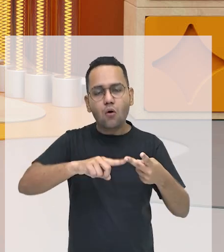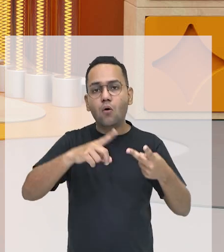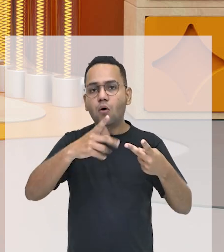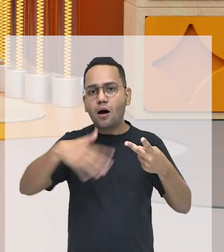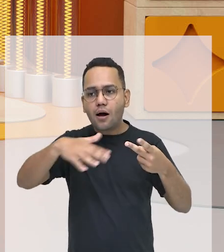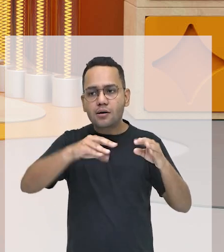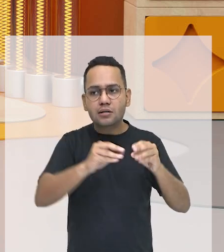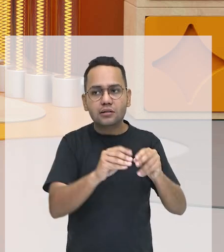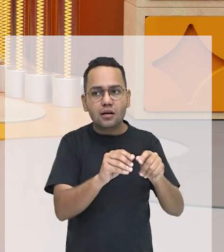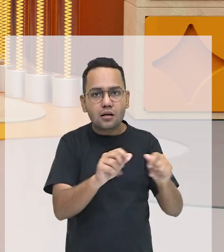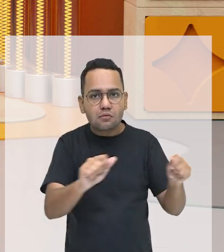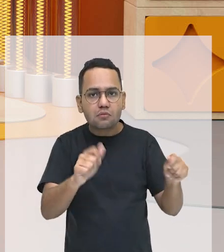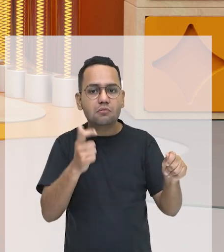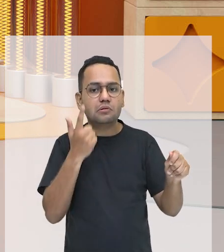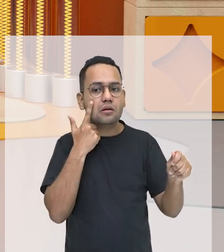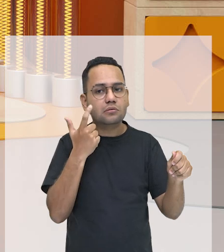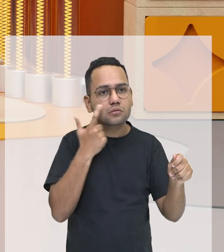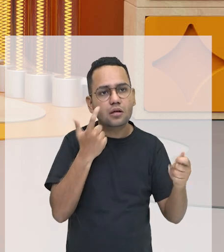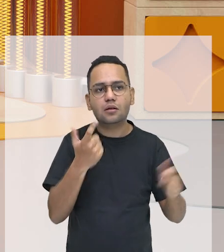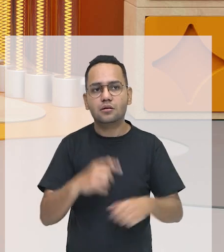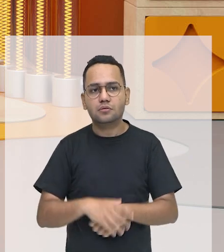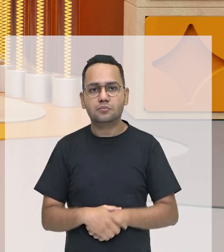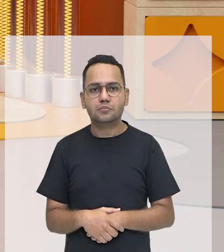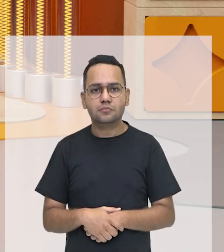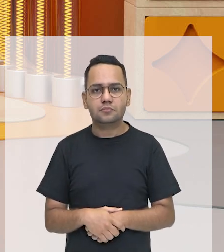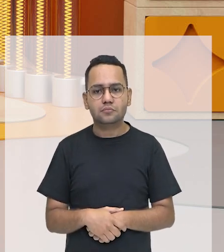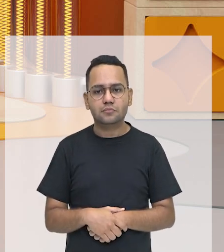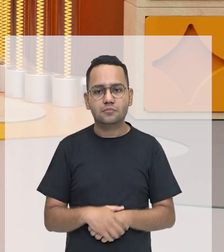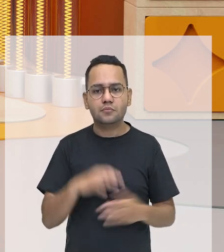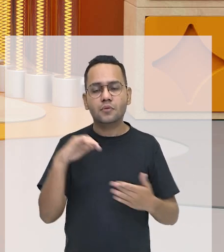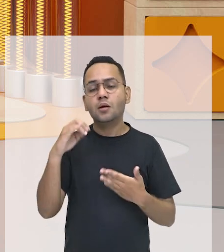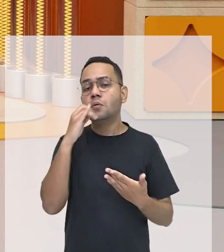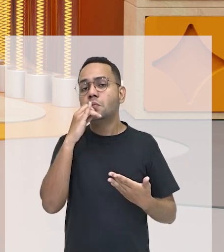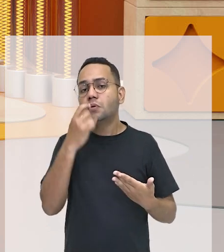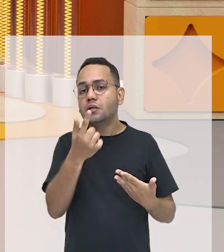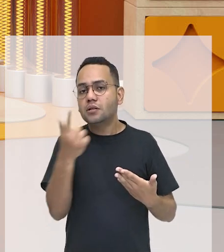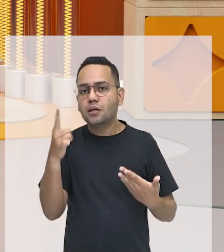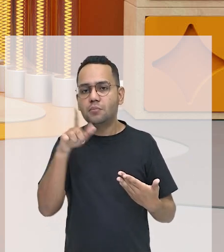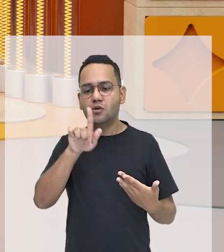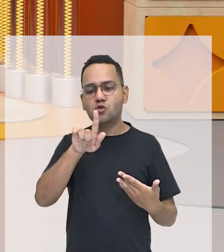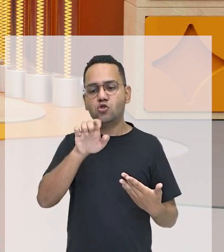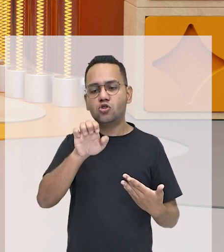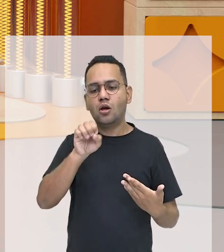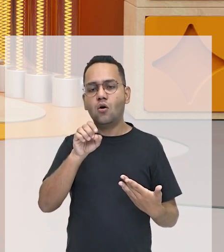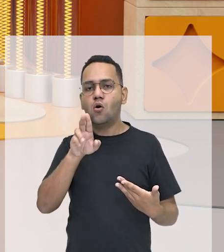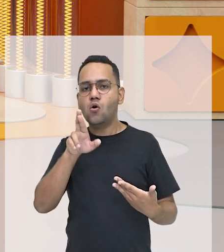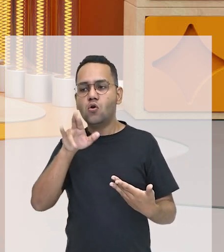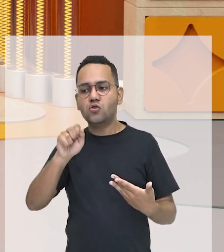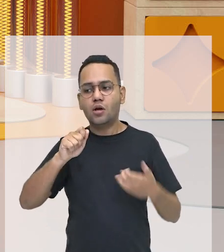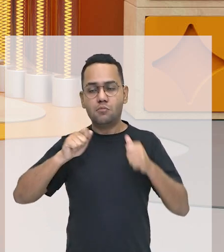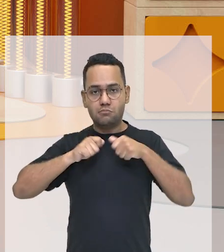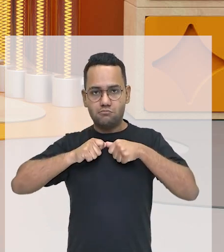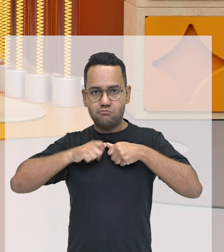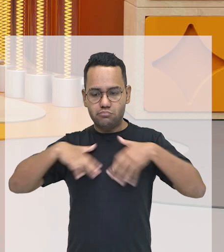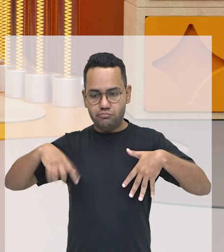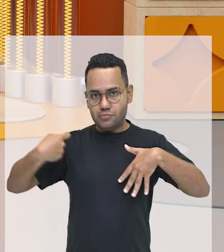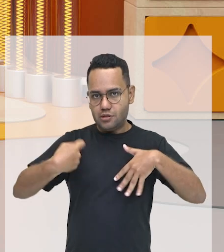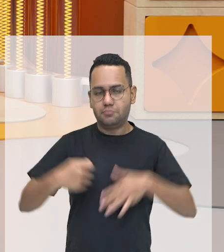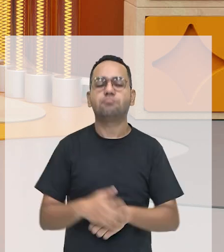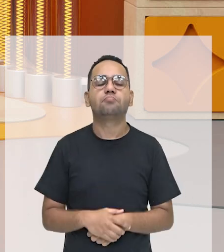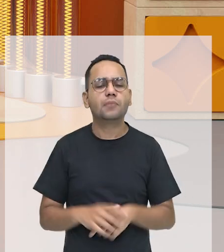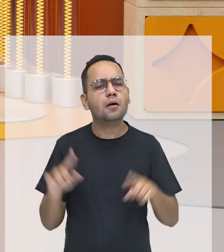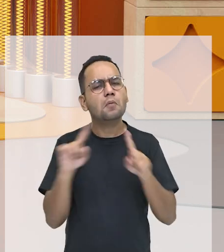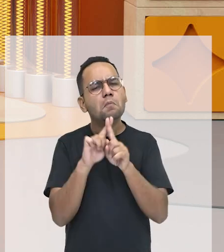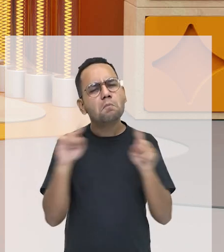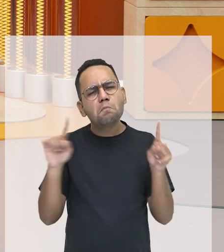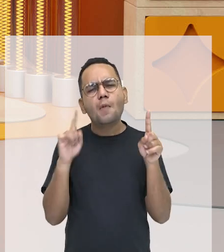que acaba chamando muito a atenção. Assim como a Geórgia, né, que fazia parte, porém, com o passar do tempo, vendo